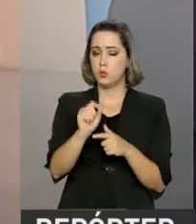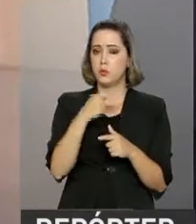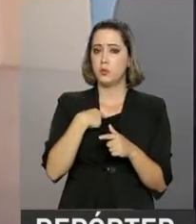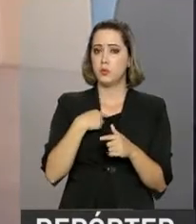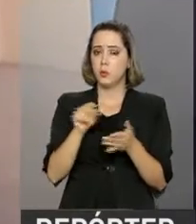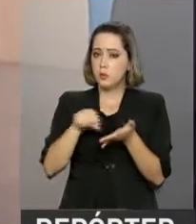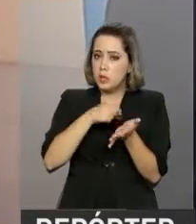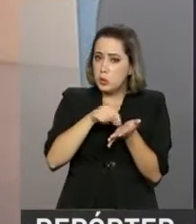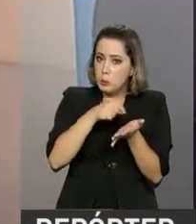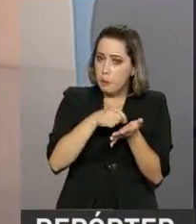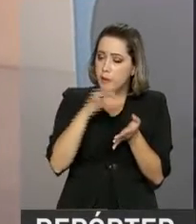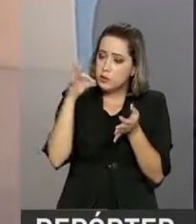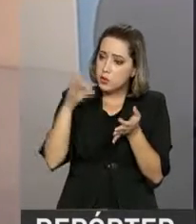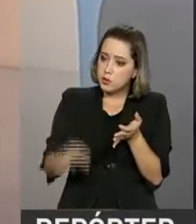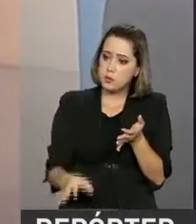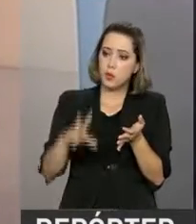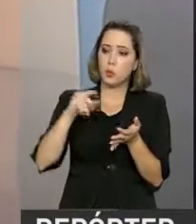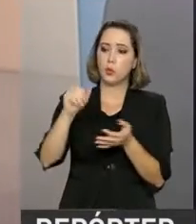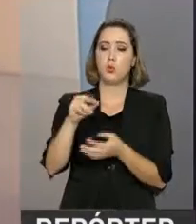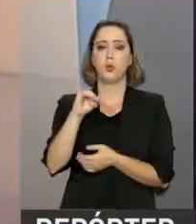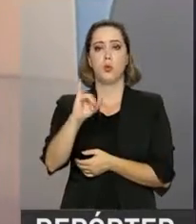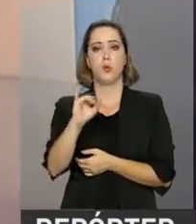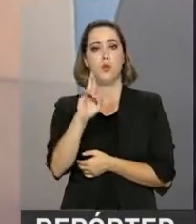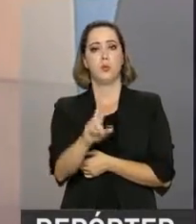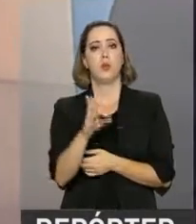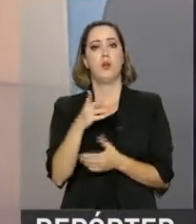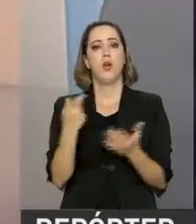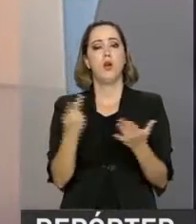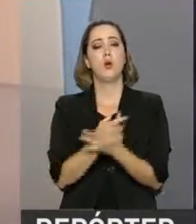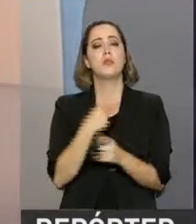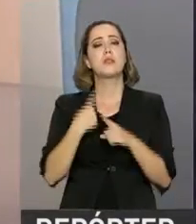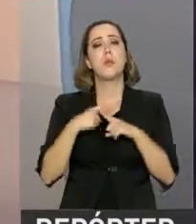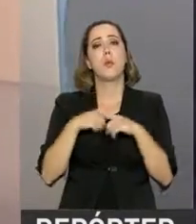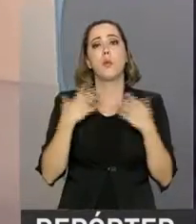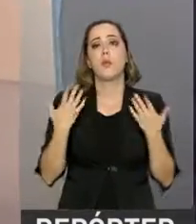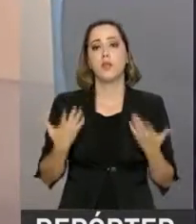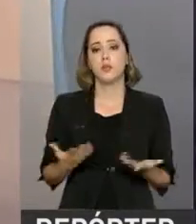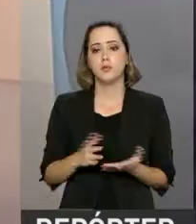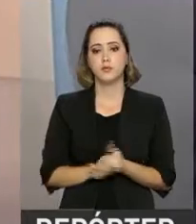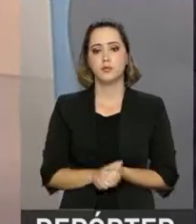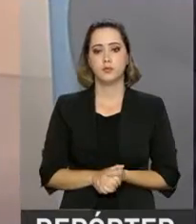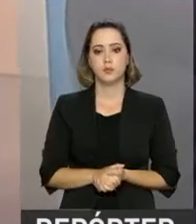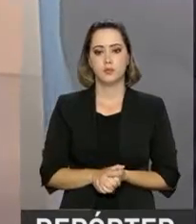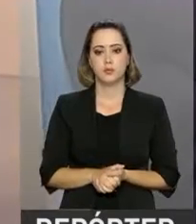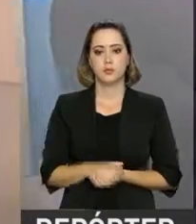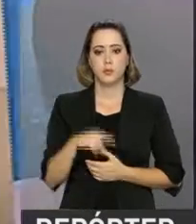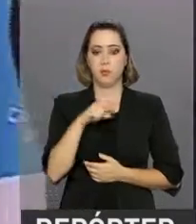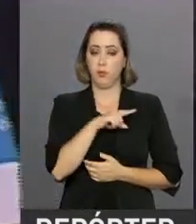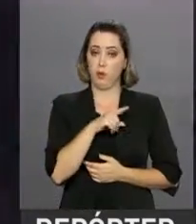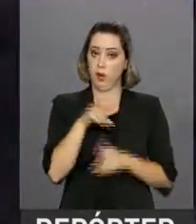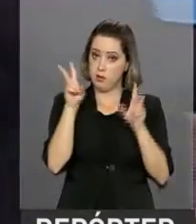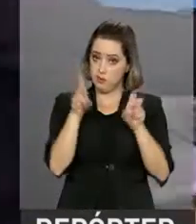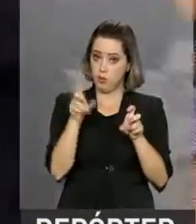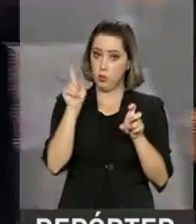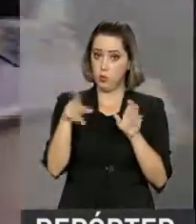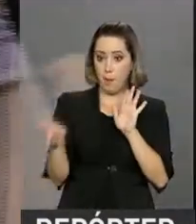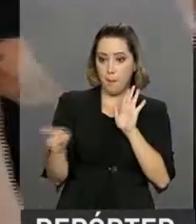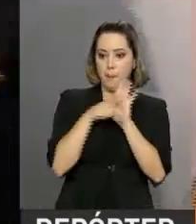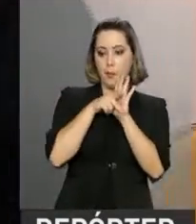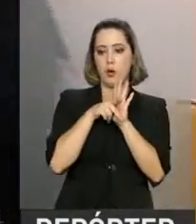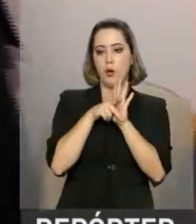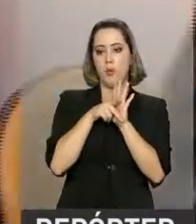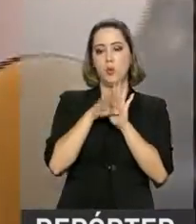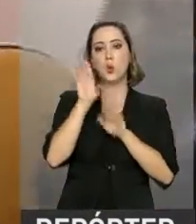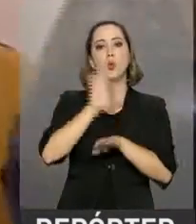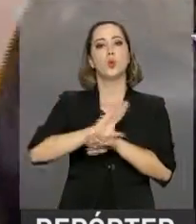preenchimento correto do imposto de renda? Surgiu a partir de quê? Esse assunto é inerente ao curso de Ciências Contábeis. Os nossos